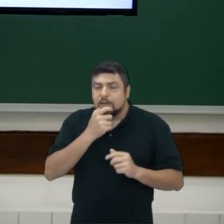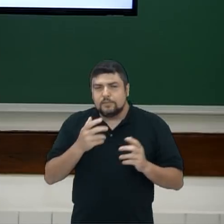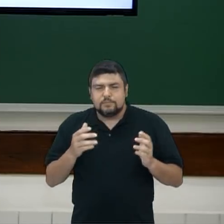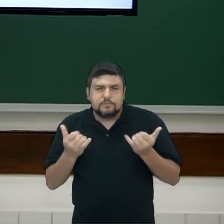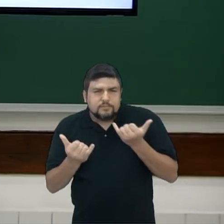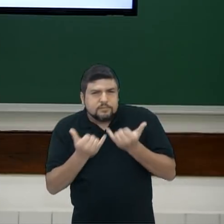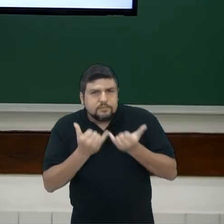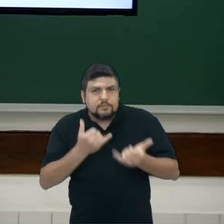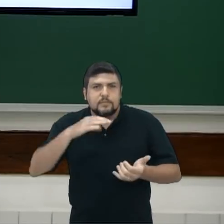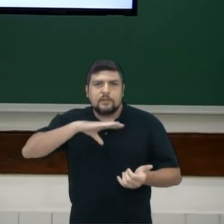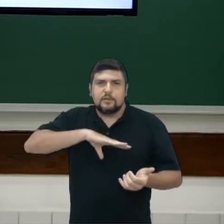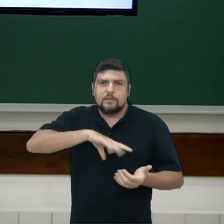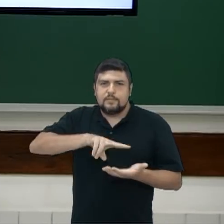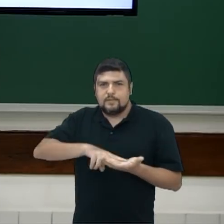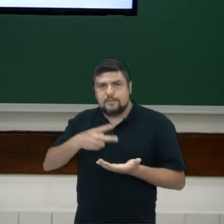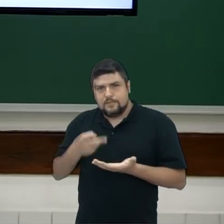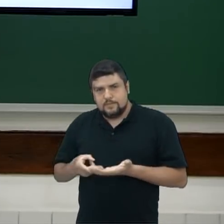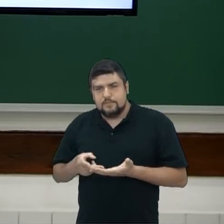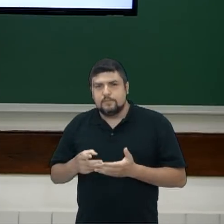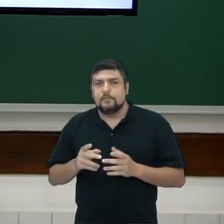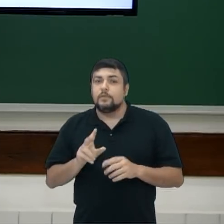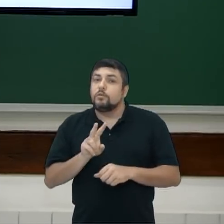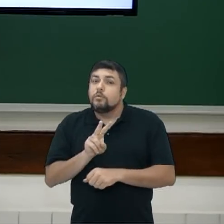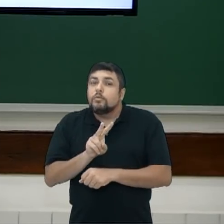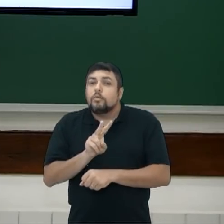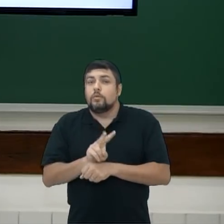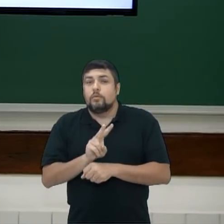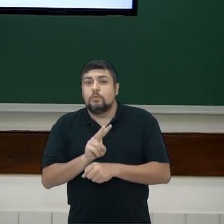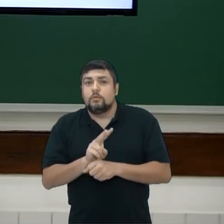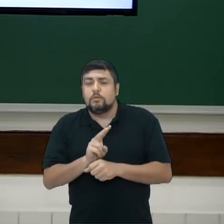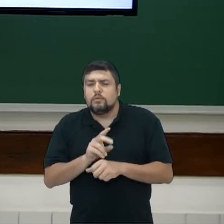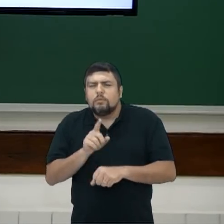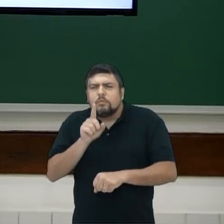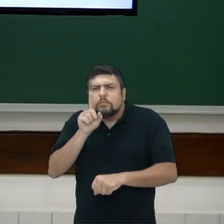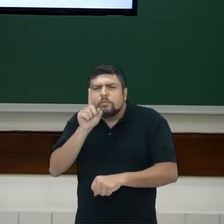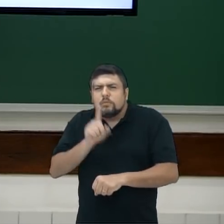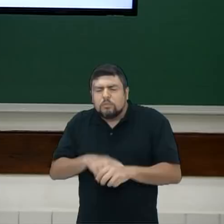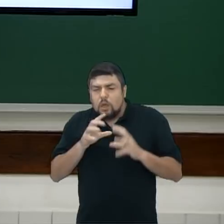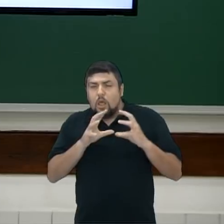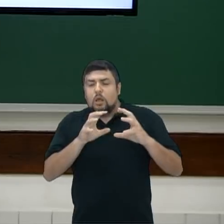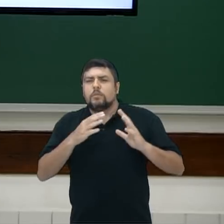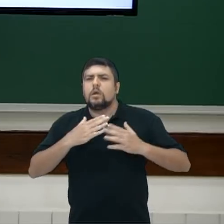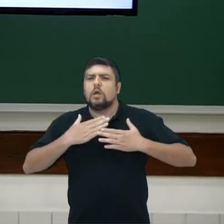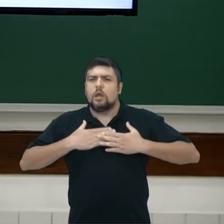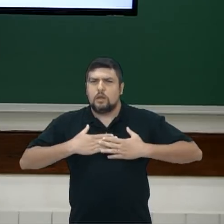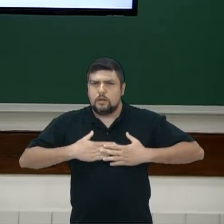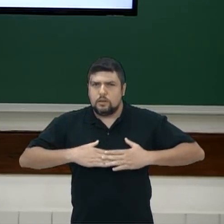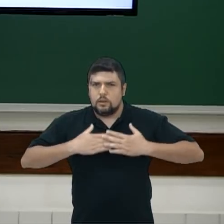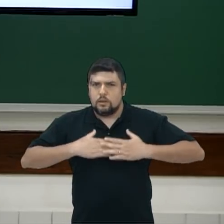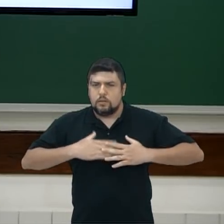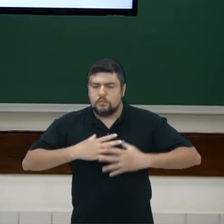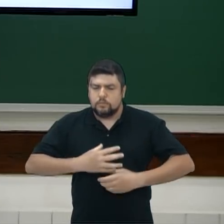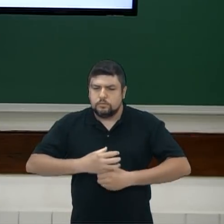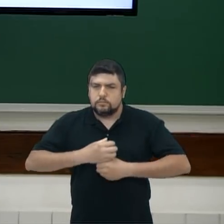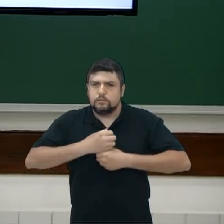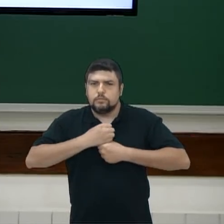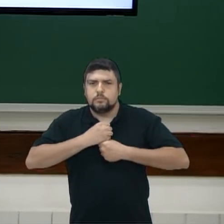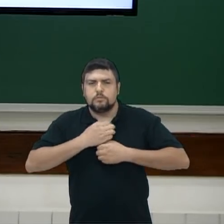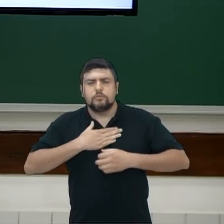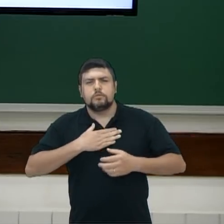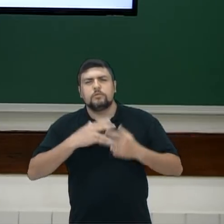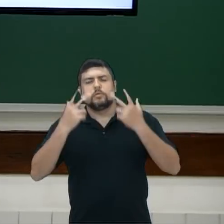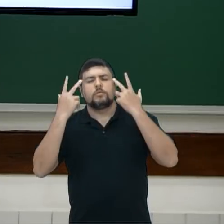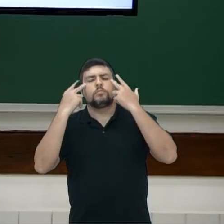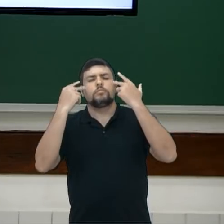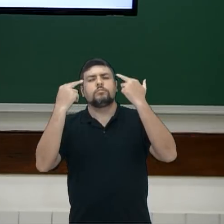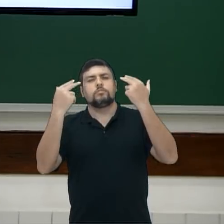português, certo? Então cuidado para não fazer uma tempestade em copo d'água, resolva as coisas com calma, com delicadeza, sem estresse,